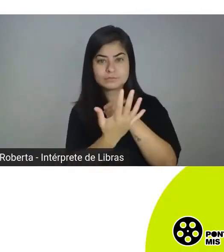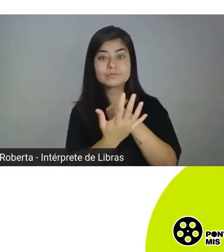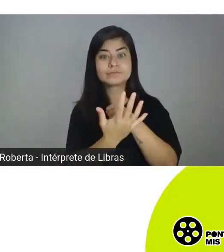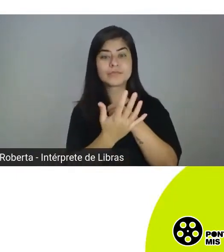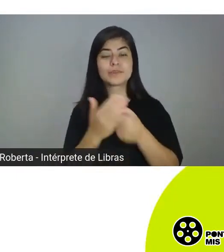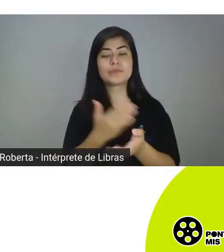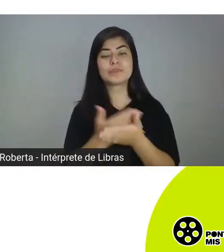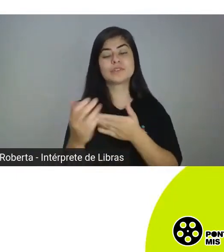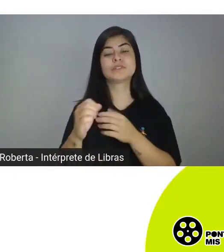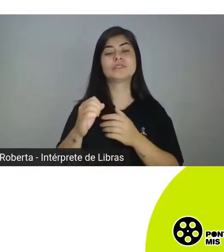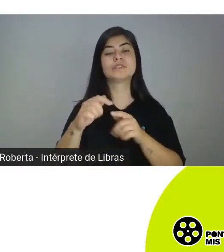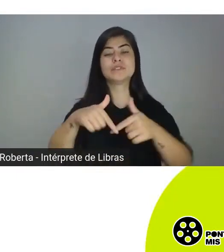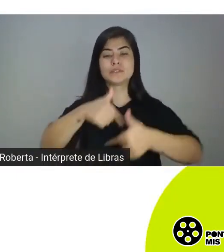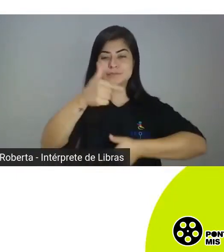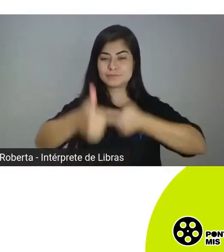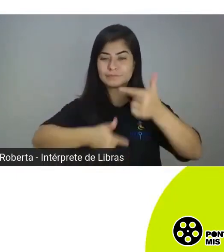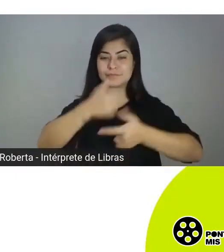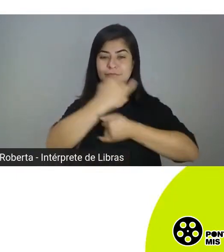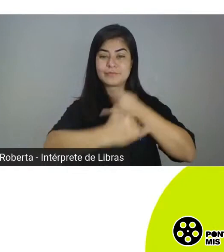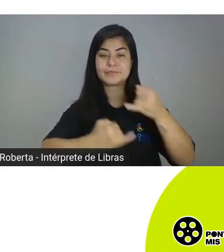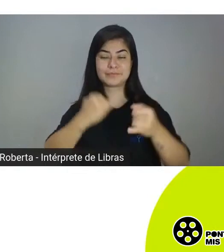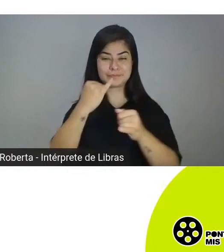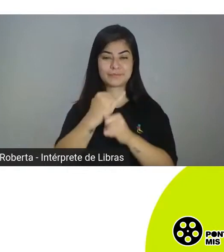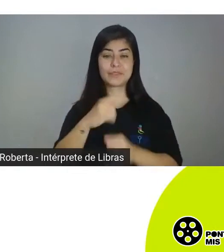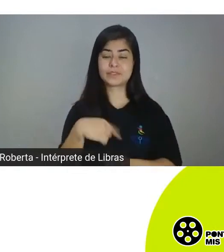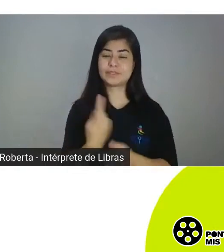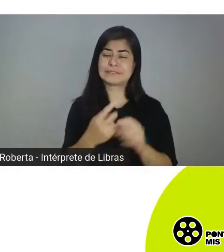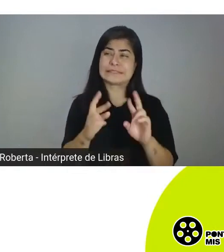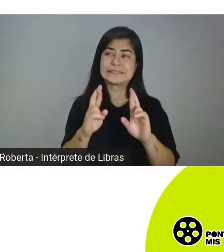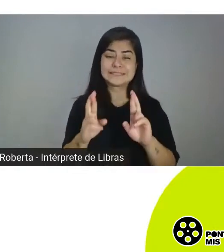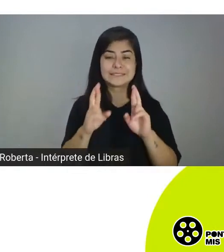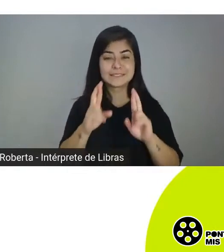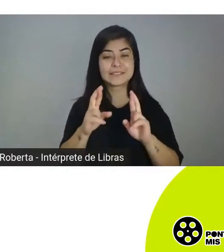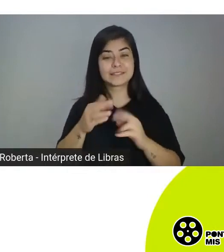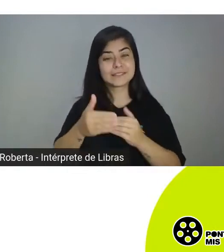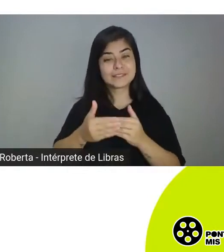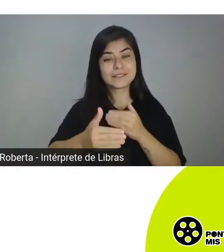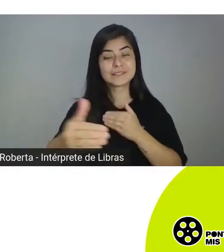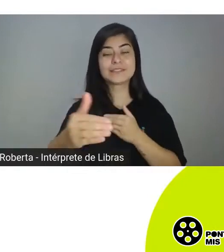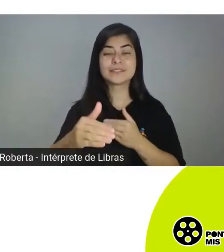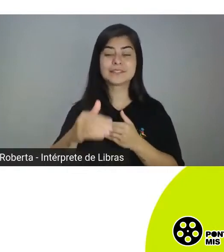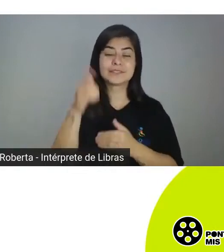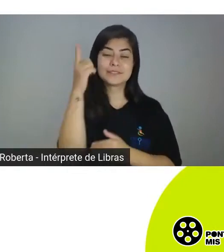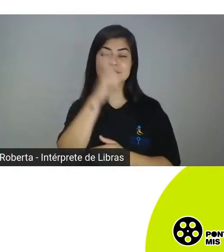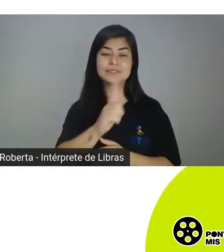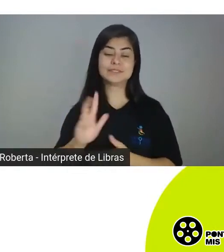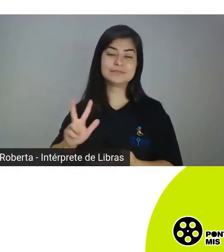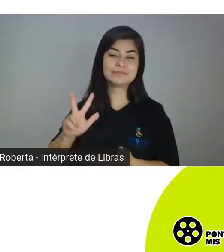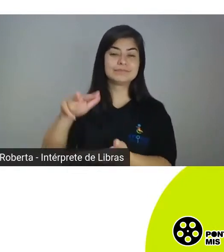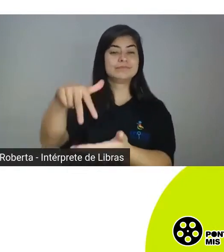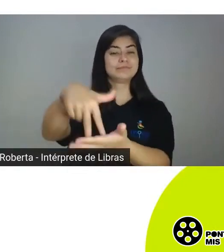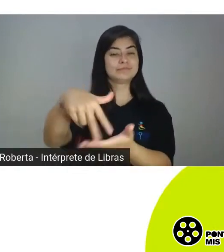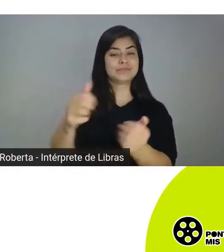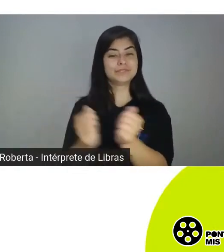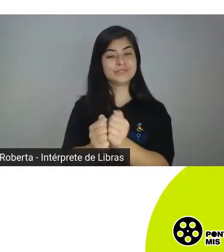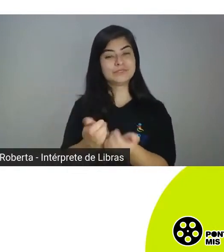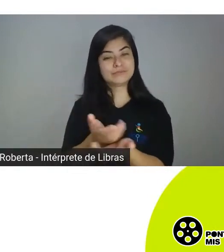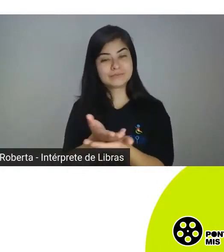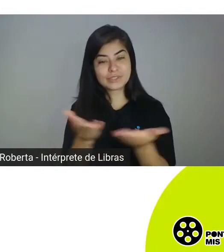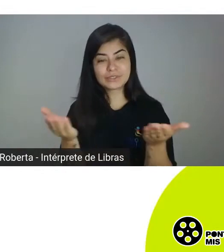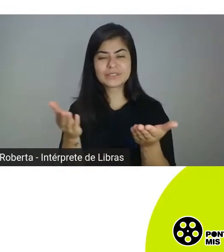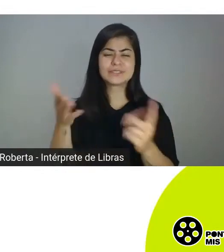começou essas atividades online. E a gente espera que em breve a gente possa estar nesse presencial juntamente com vocês, fazendo